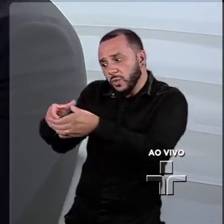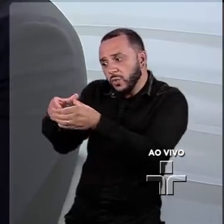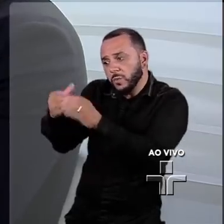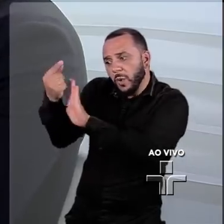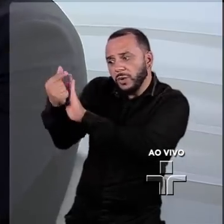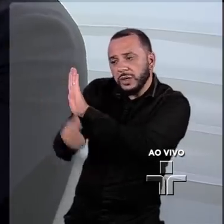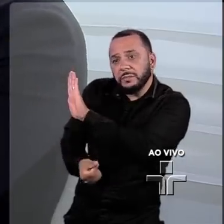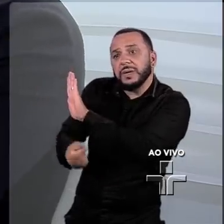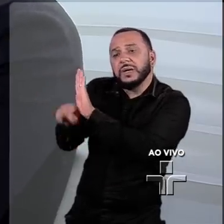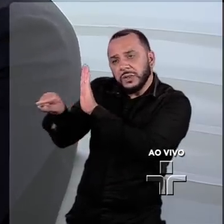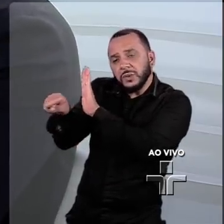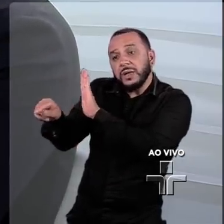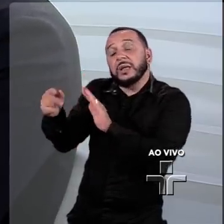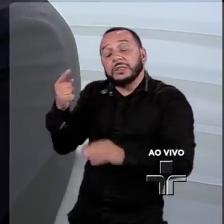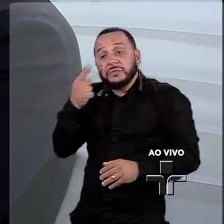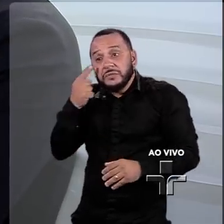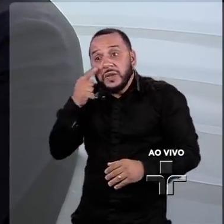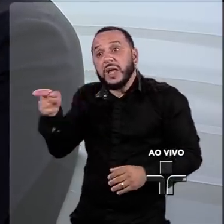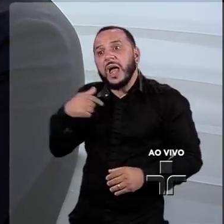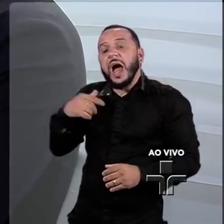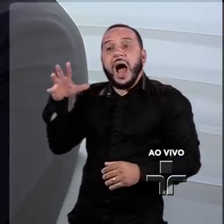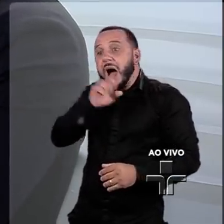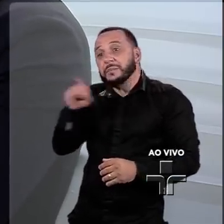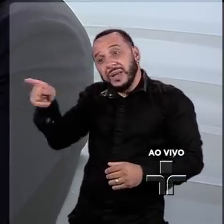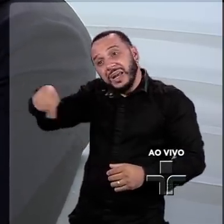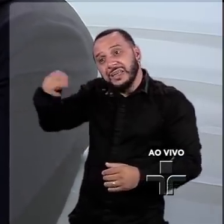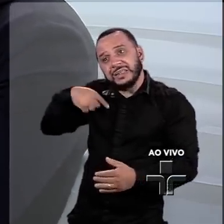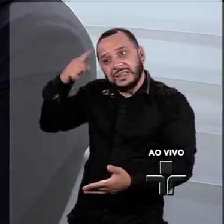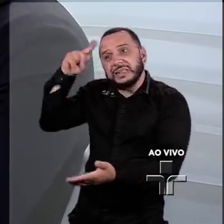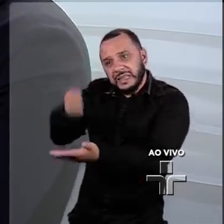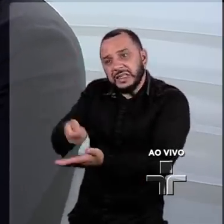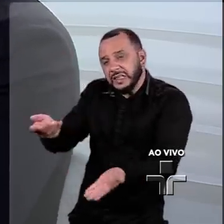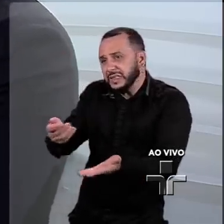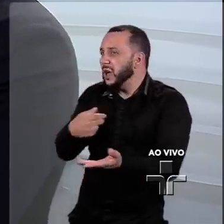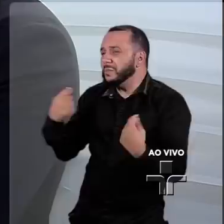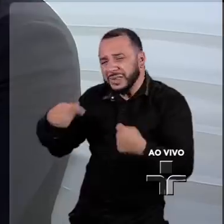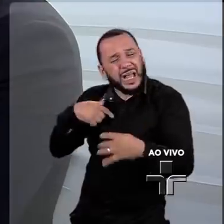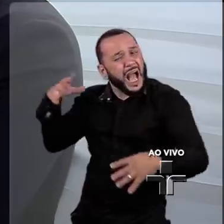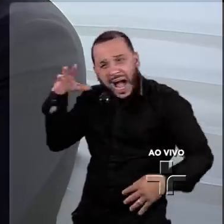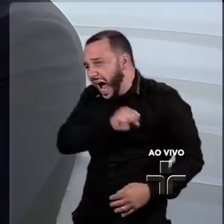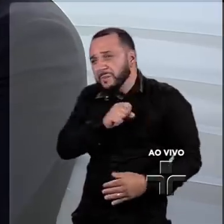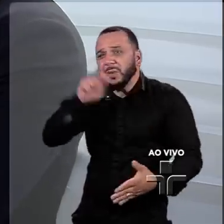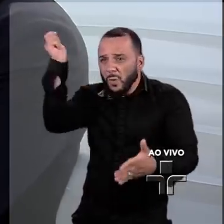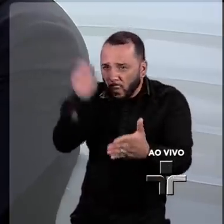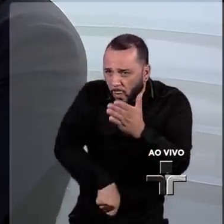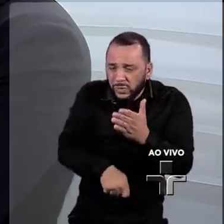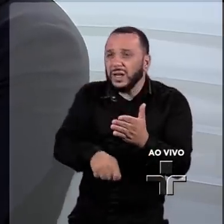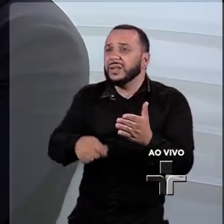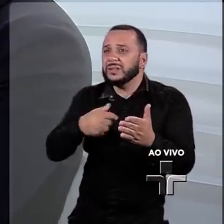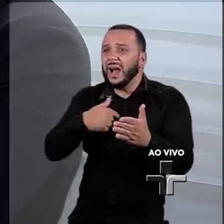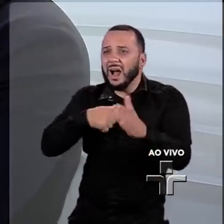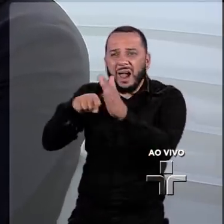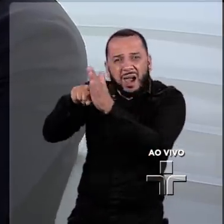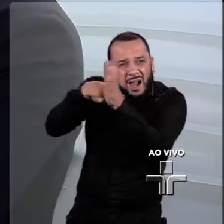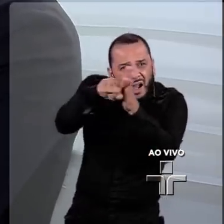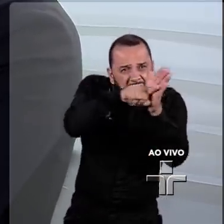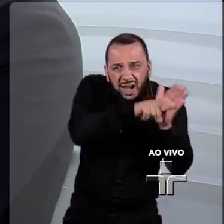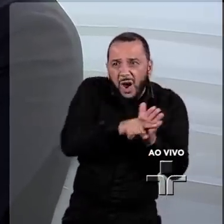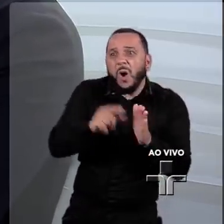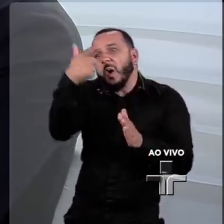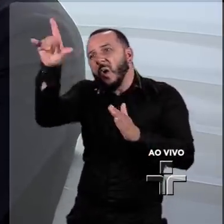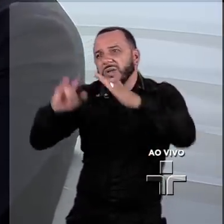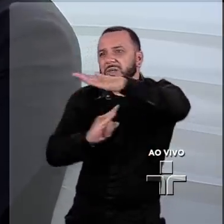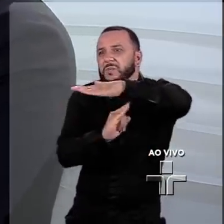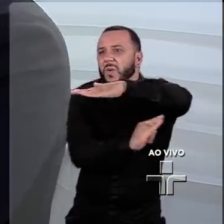que possa fazer a revisão da sua decisão e a gente possa já contratar laudos para as outras pontes e viadutos. Esse